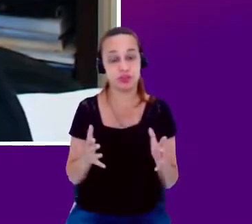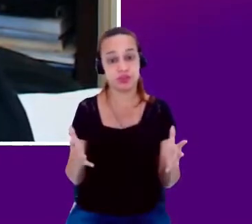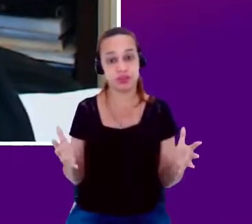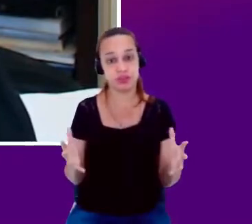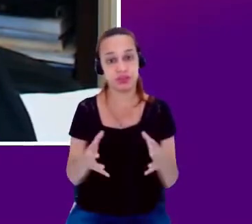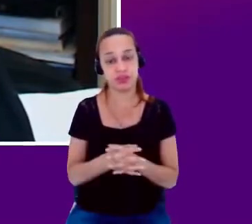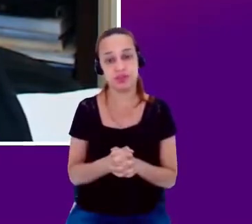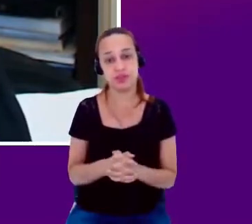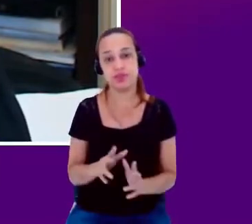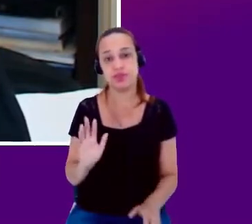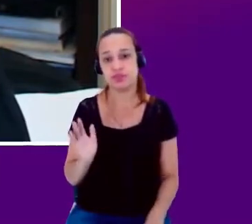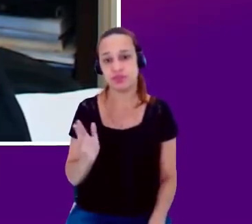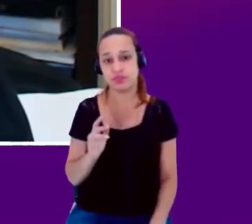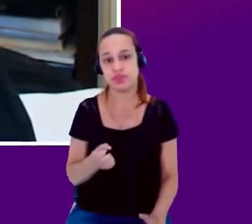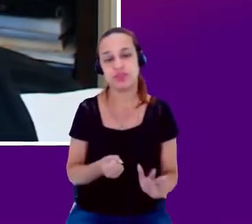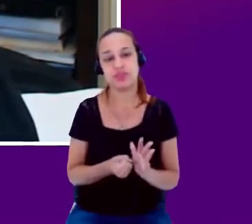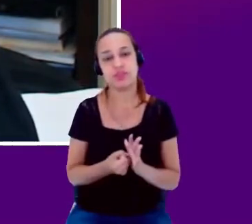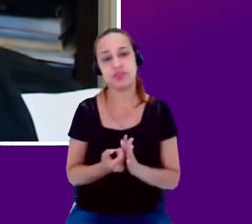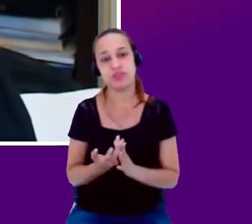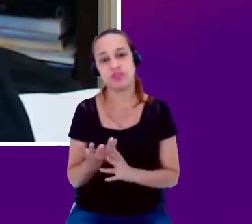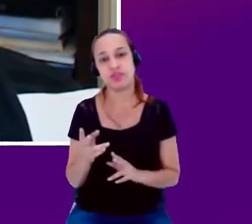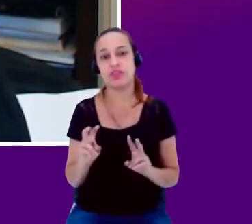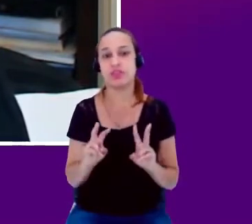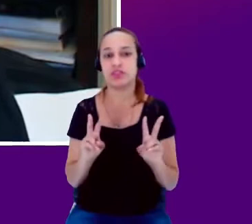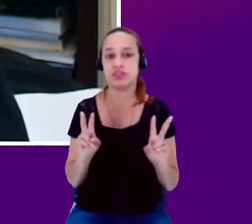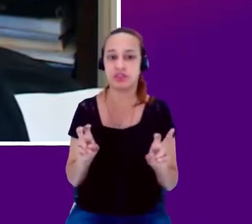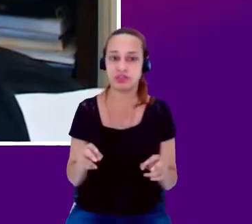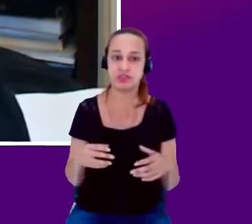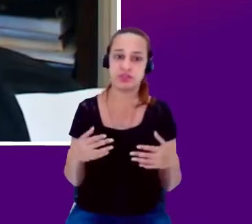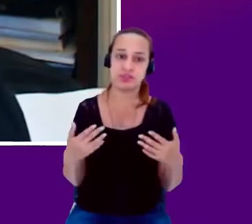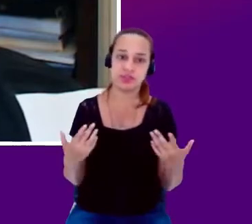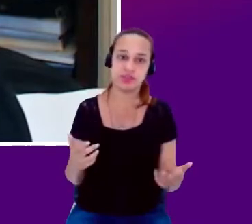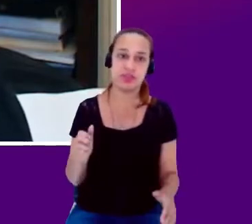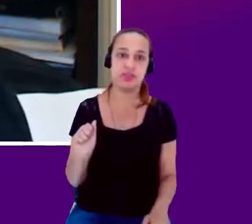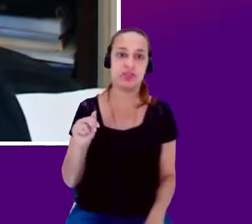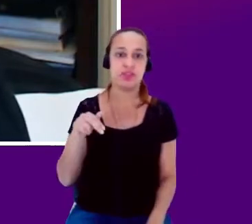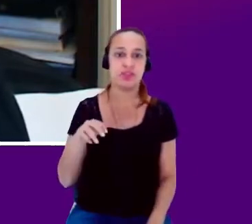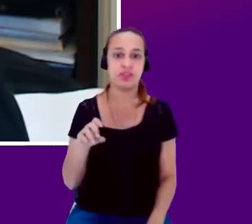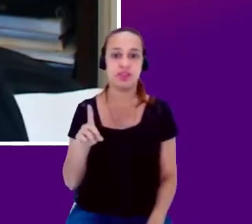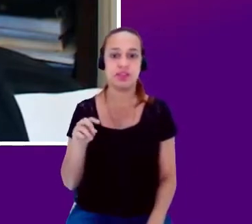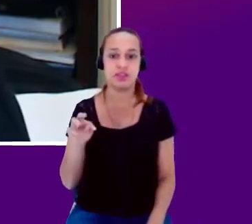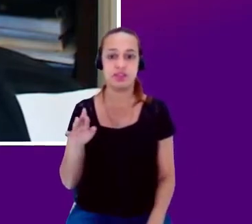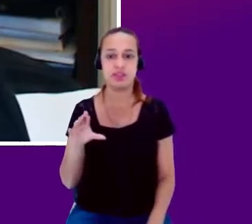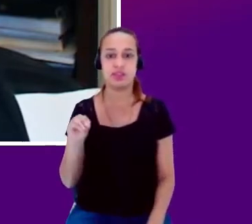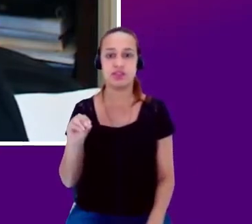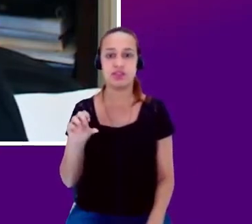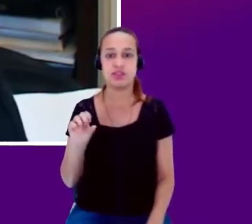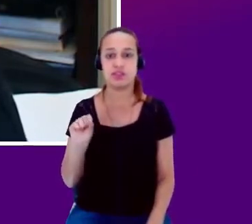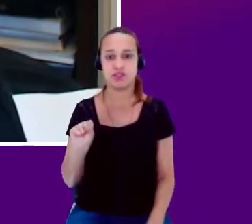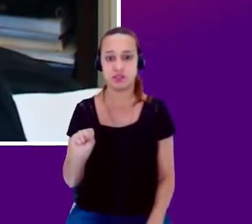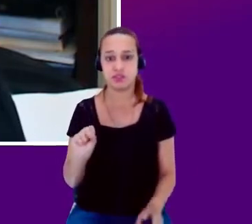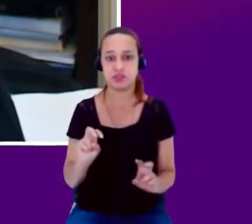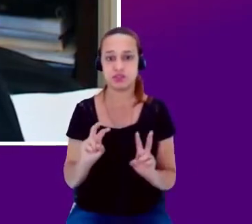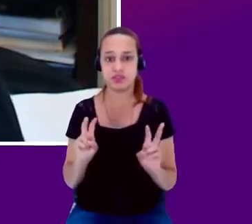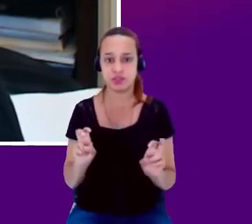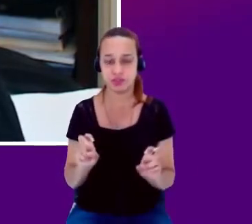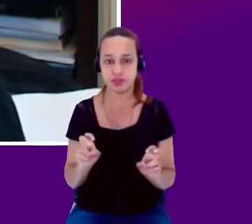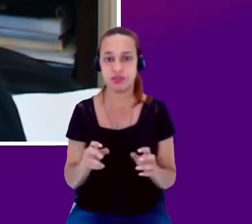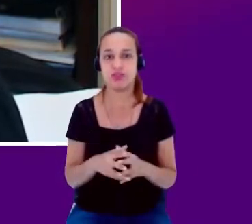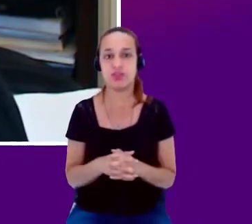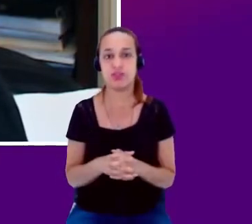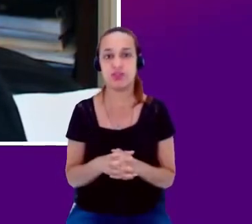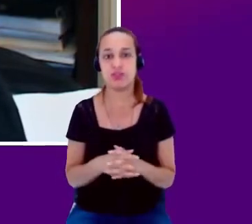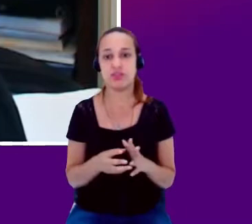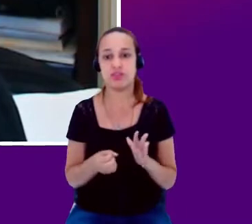Já há vários relatos, até anedóticos, sobre a maneira como os mais diversos